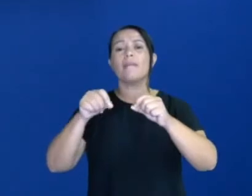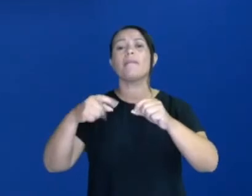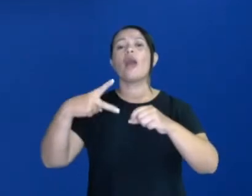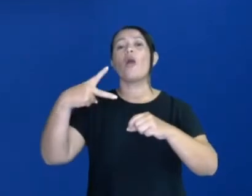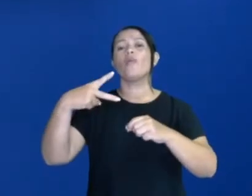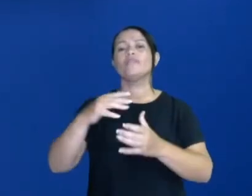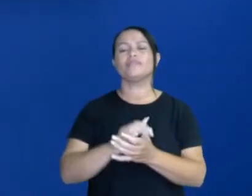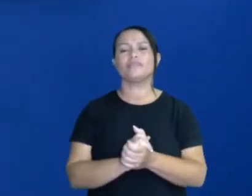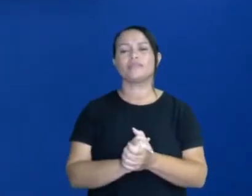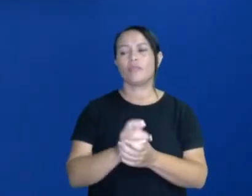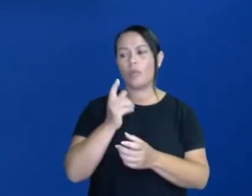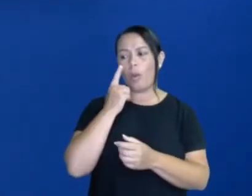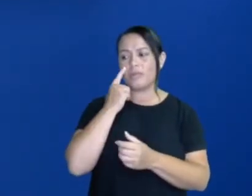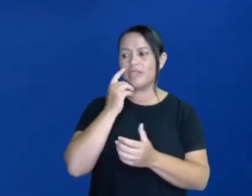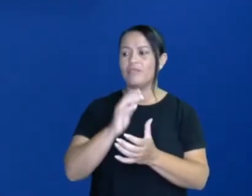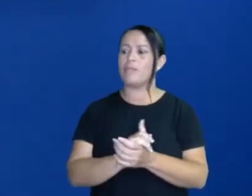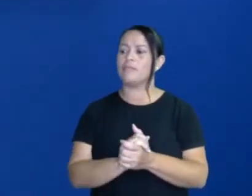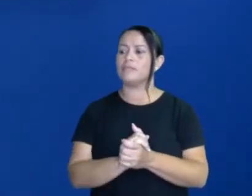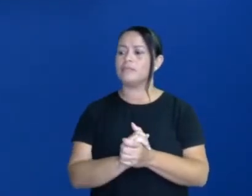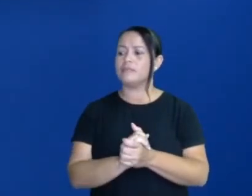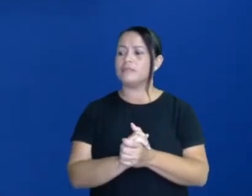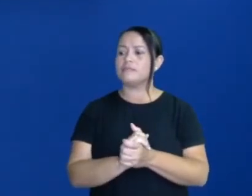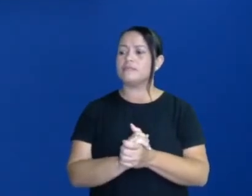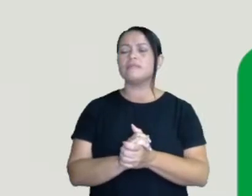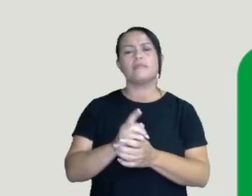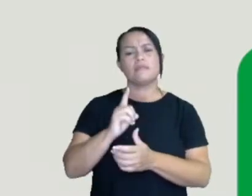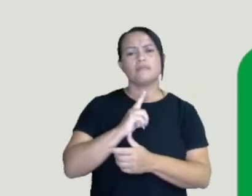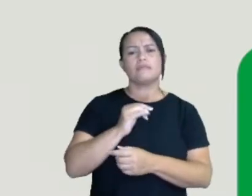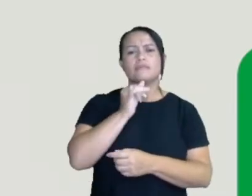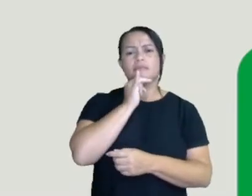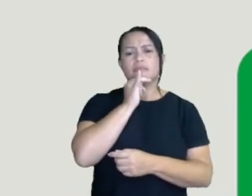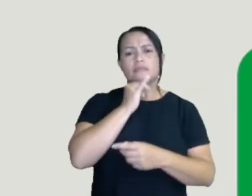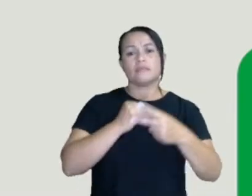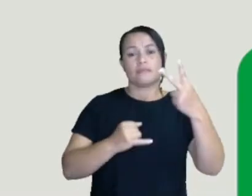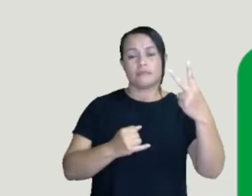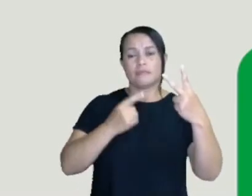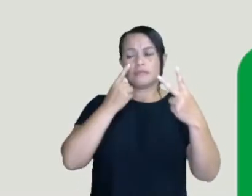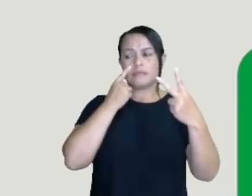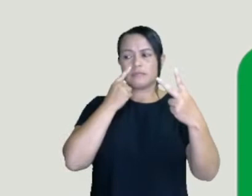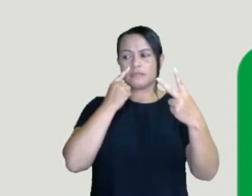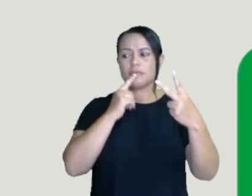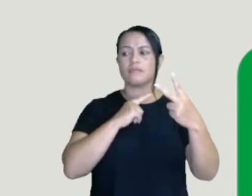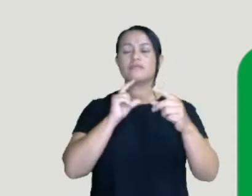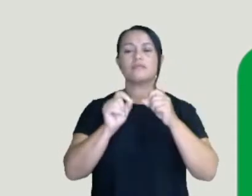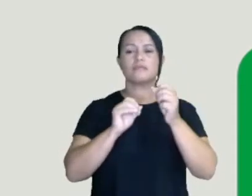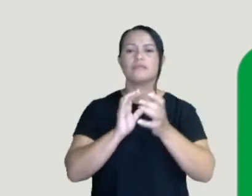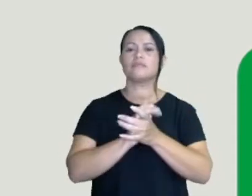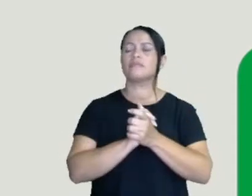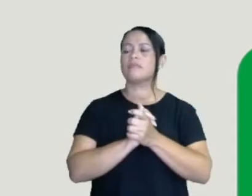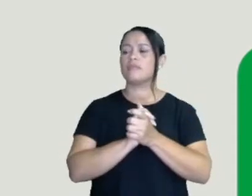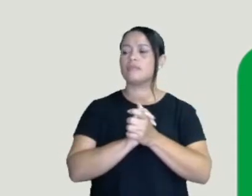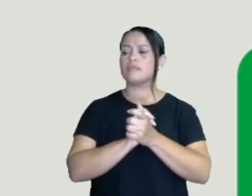tá? Ó. Então, aqui no meu exemplo 2, para vocês eu tenho o seguinte.